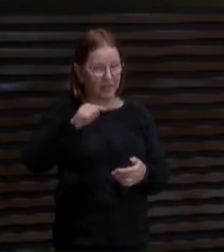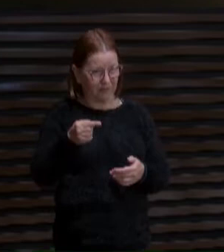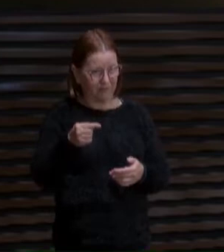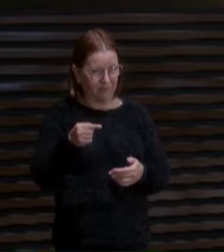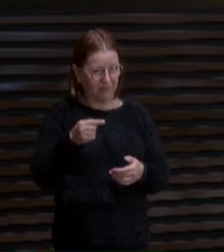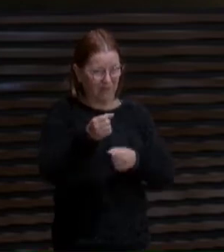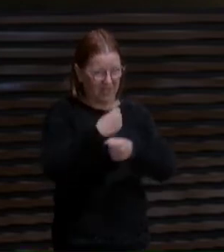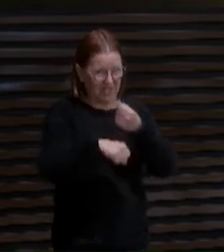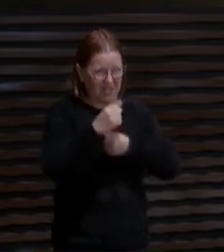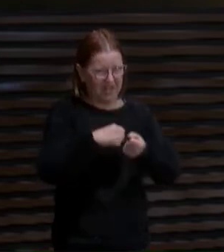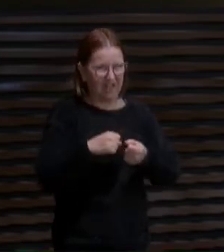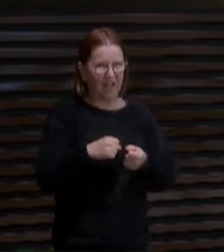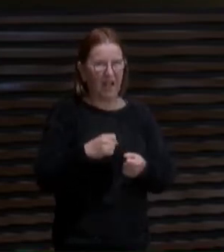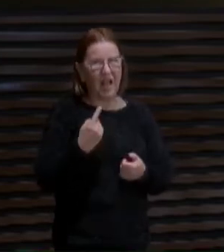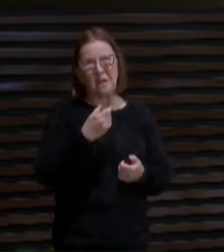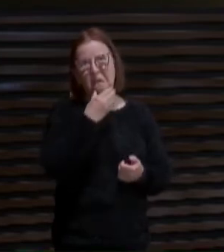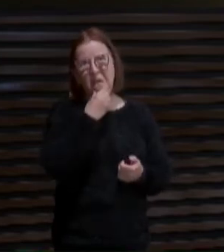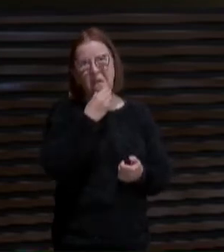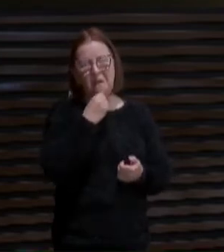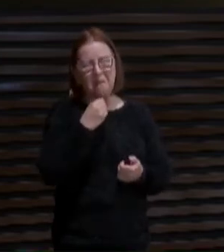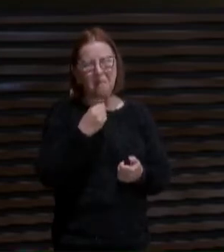veio me dar uma aula